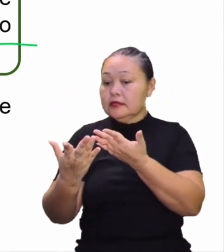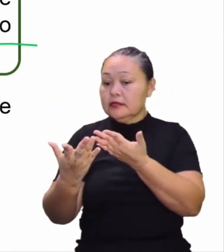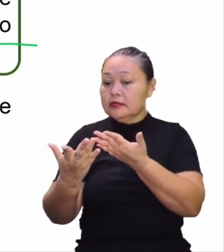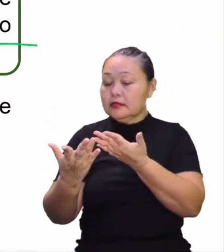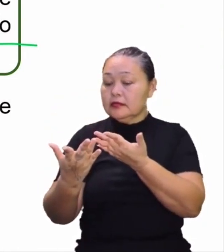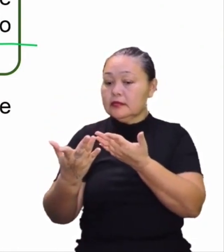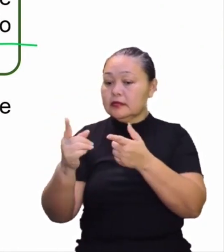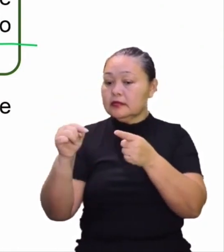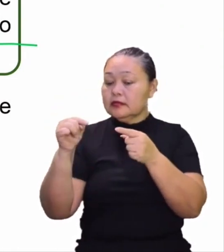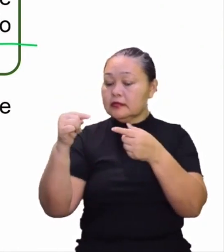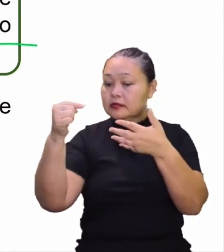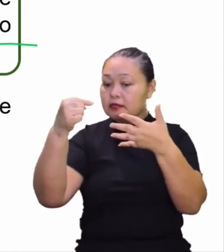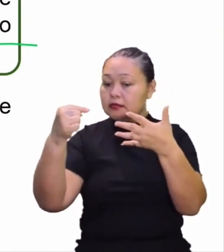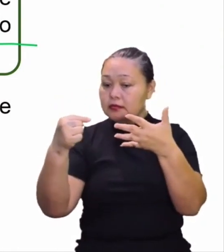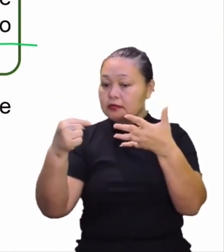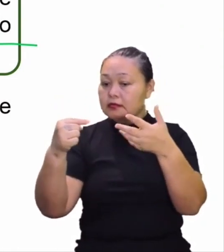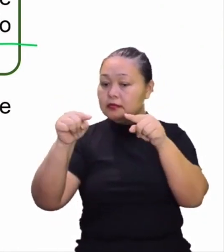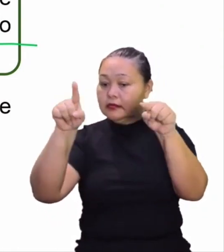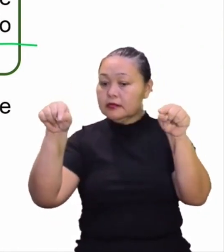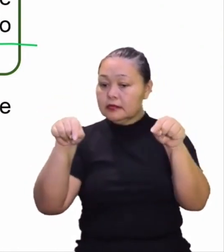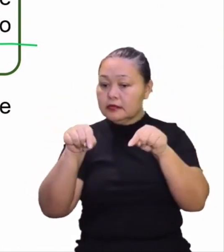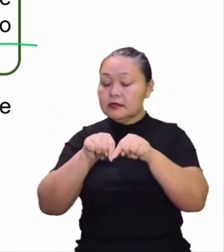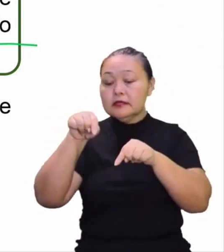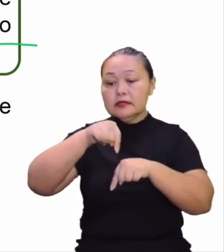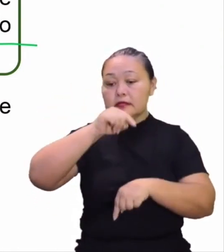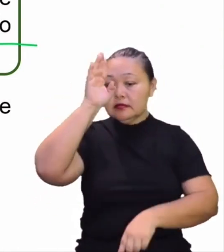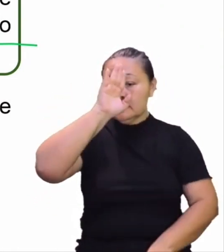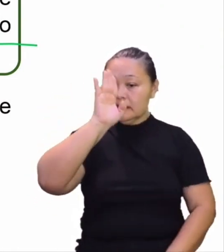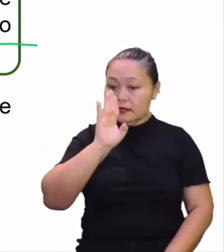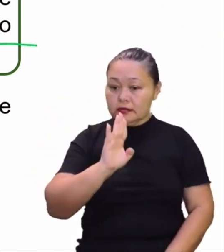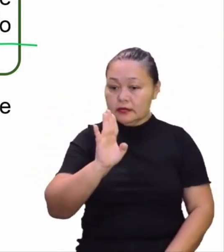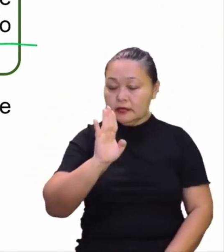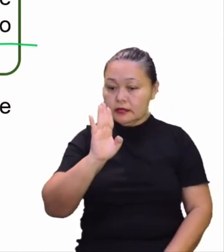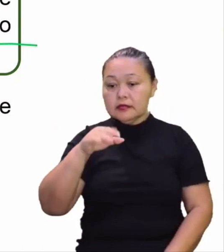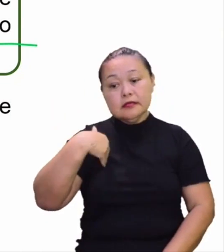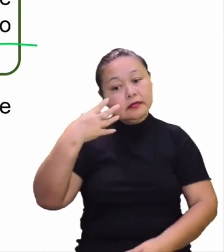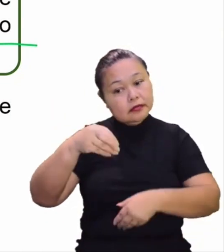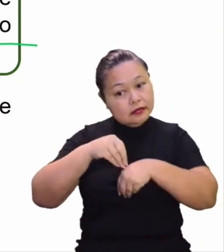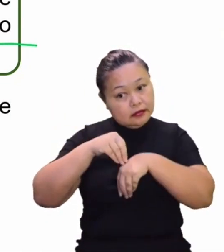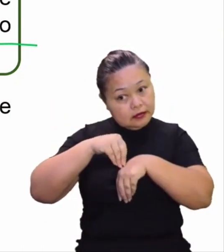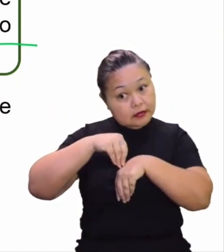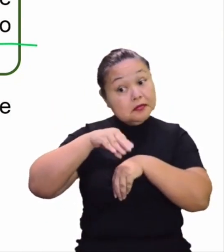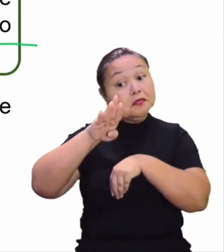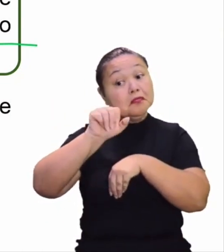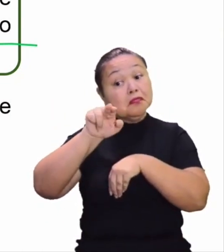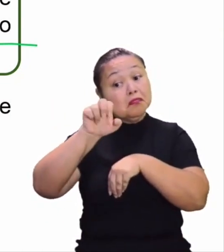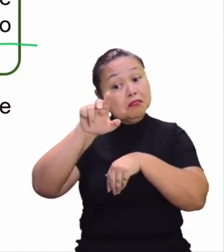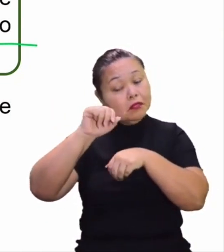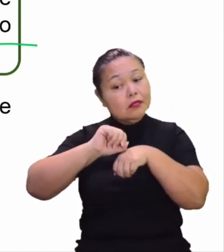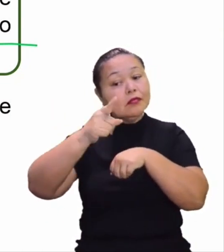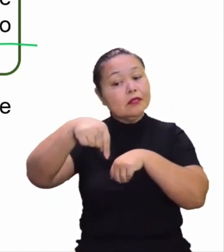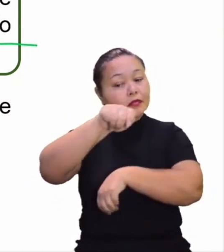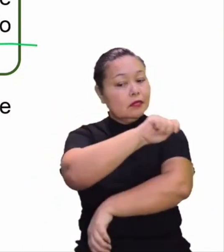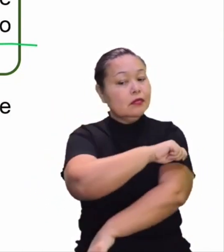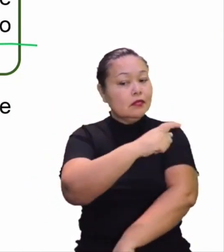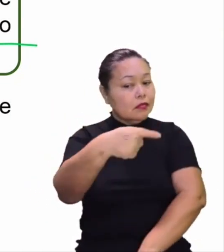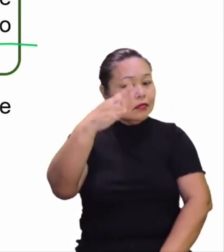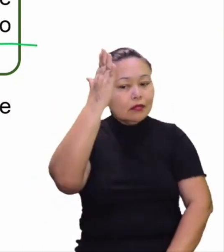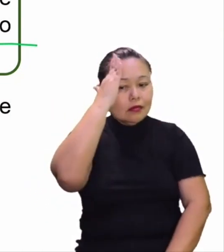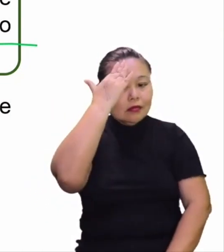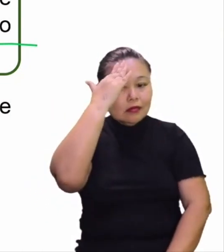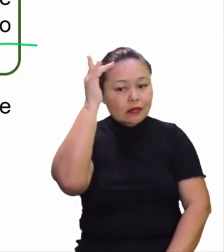inclusive, sobre a questão das hidrovias no Brasil. Vamos dar esse bônus para o aluno. Muito bem. Para que ele